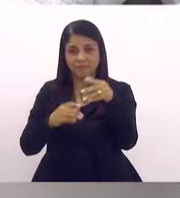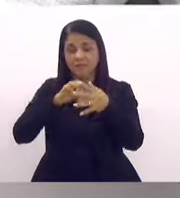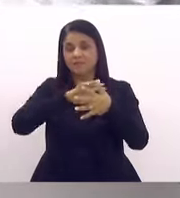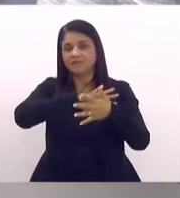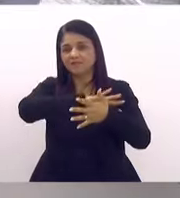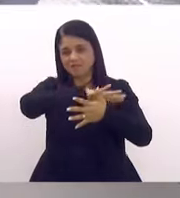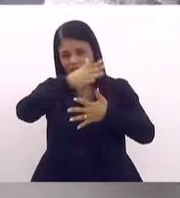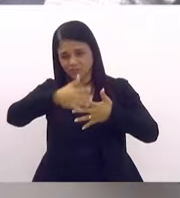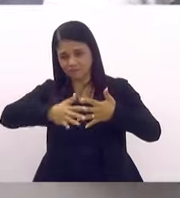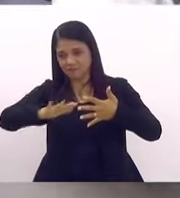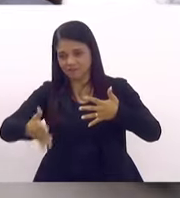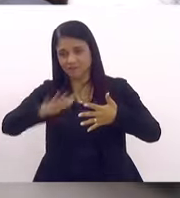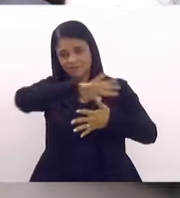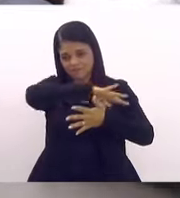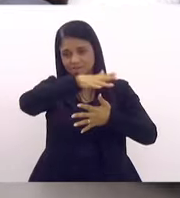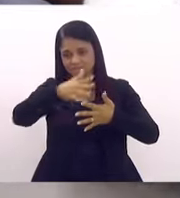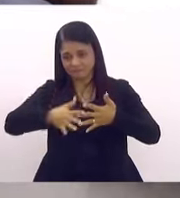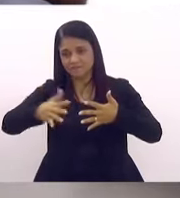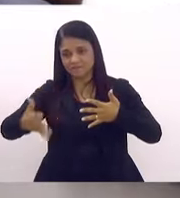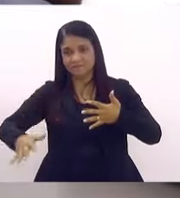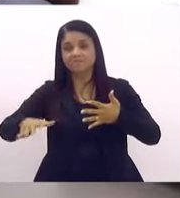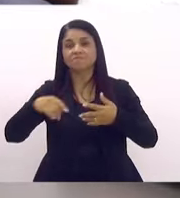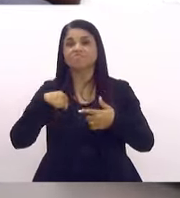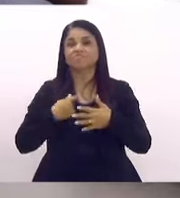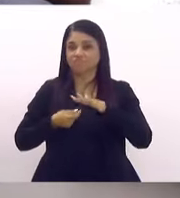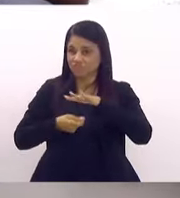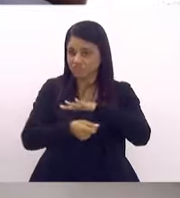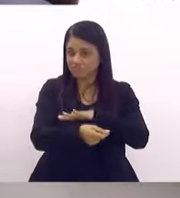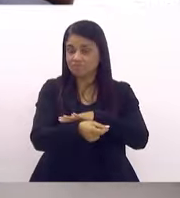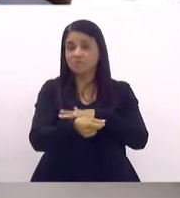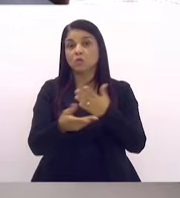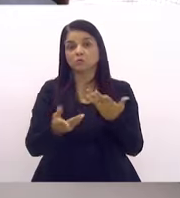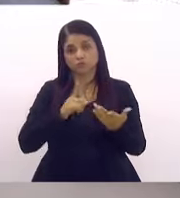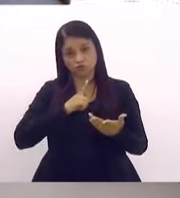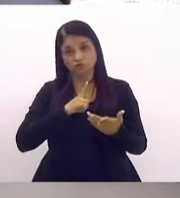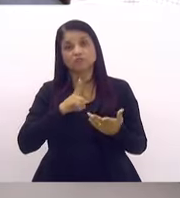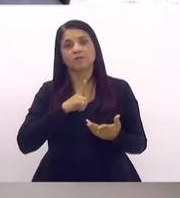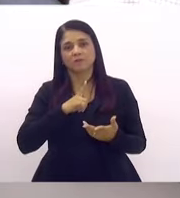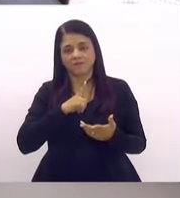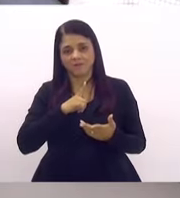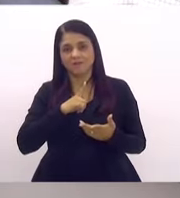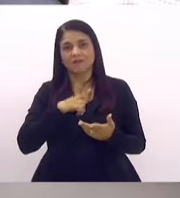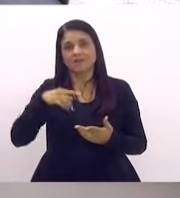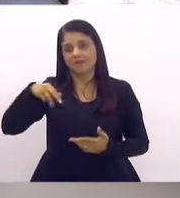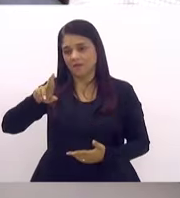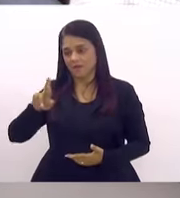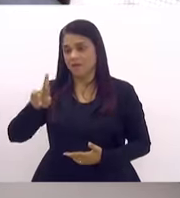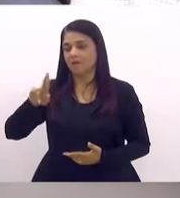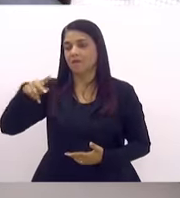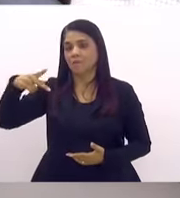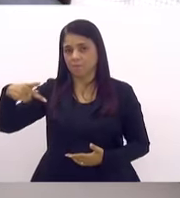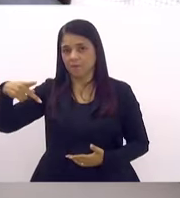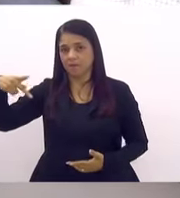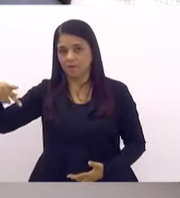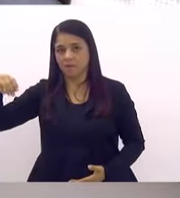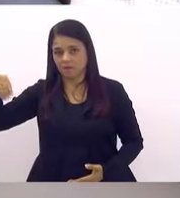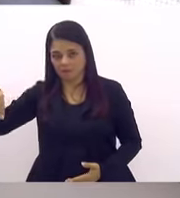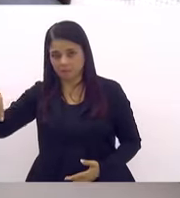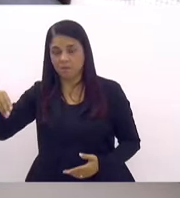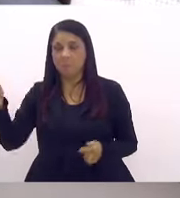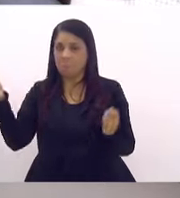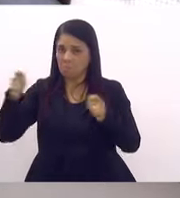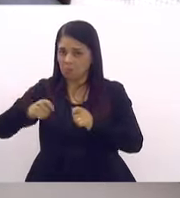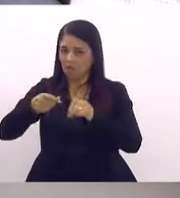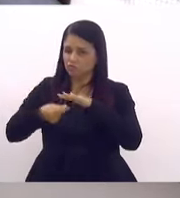que não estava previsto recurso para isso, hoje é previsto que as RPPNs possam usar esse recurso